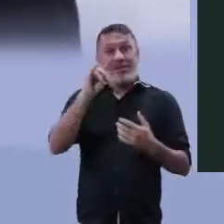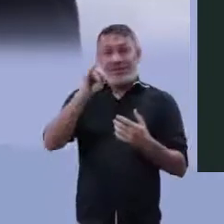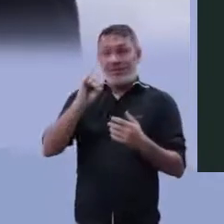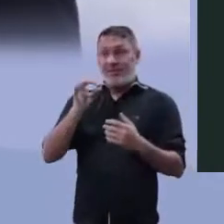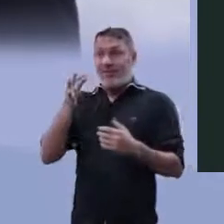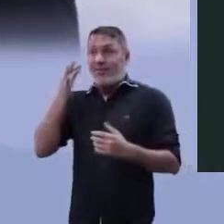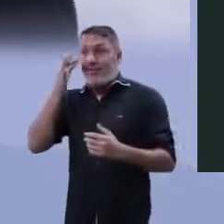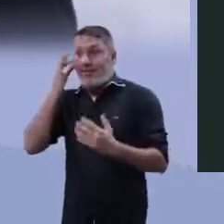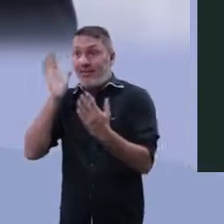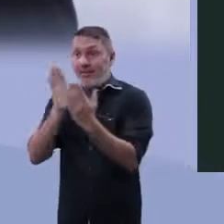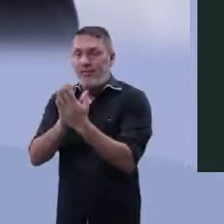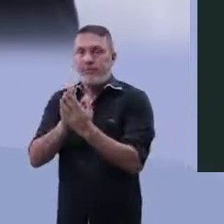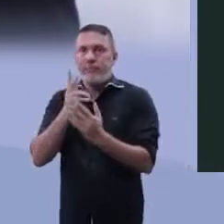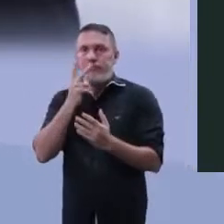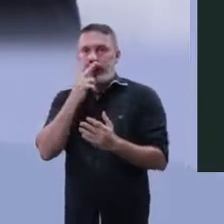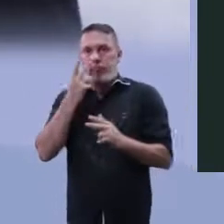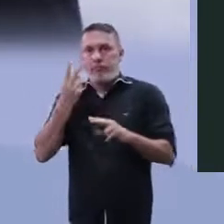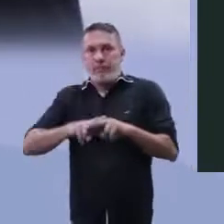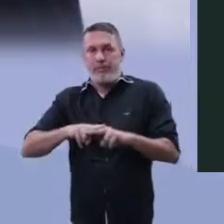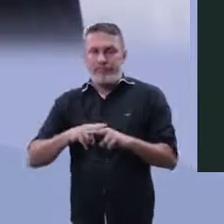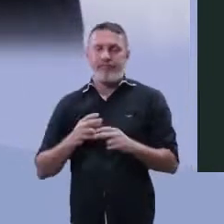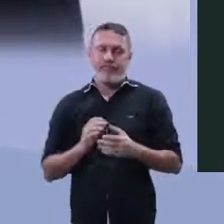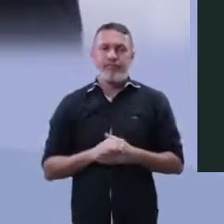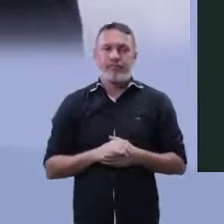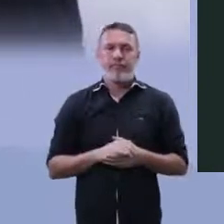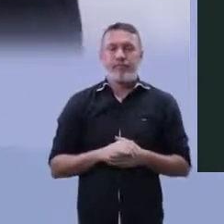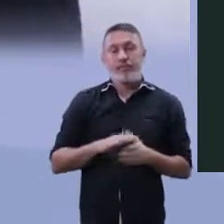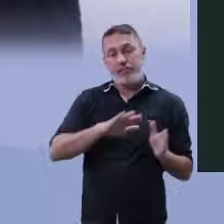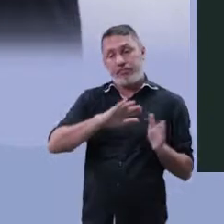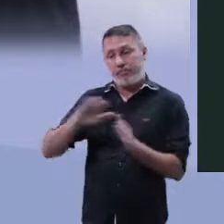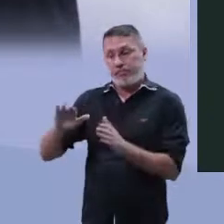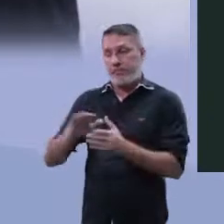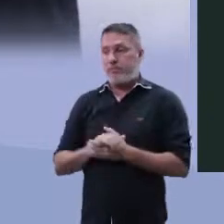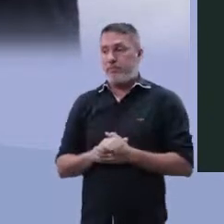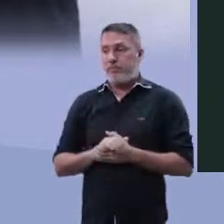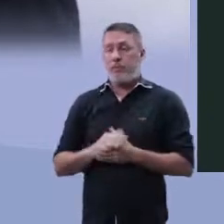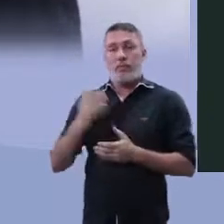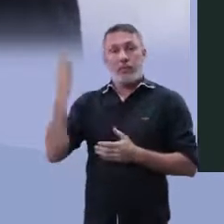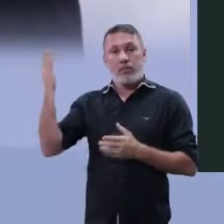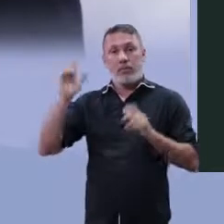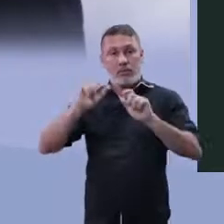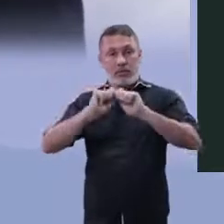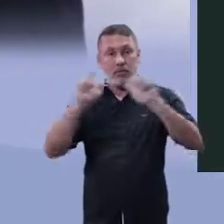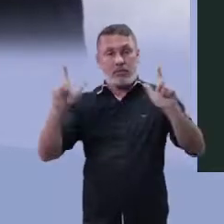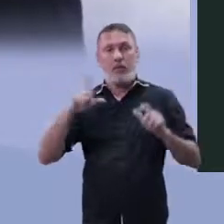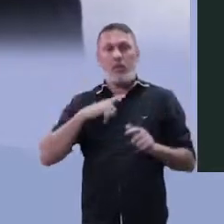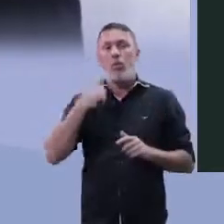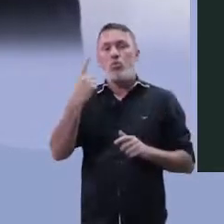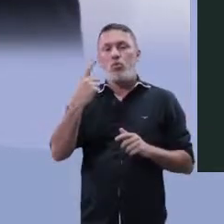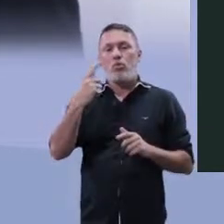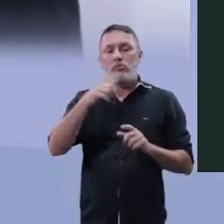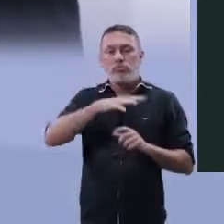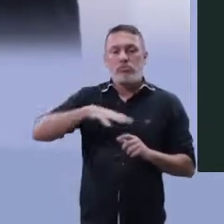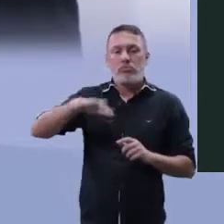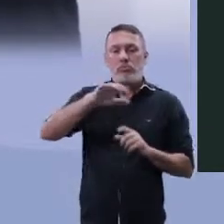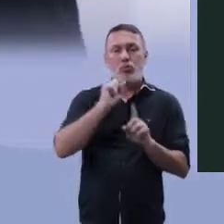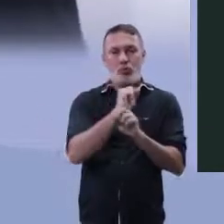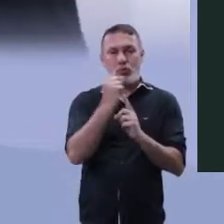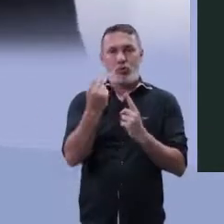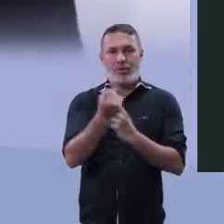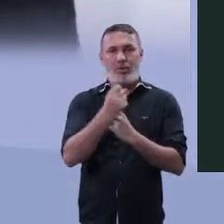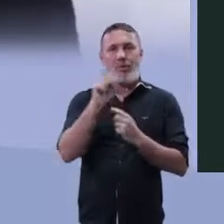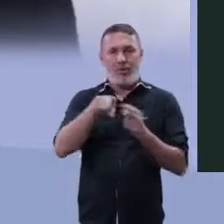mas numa situação que, por exemplo, jamais se reproduziria no mundo real, no mundo concreto, né? Então, aí eu trago uma